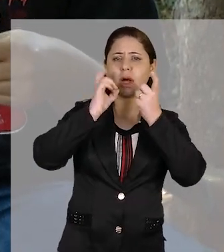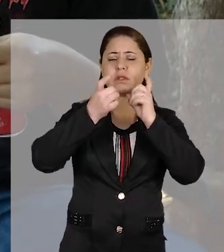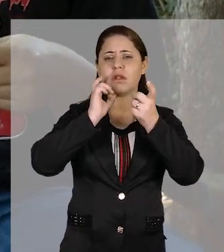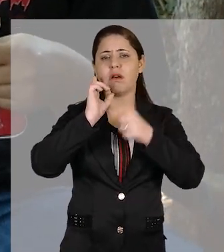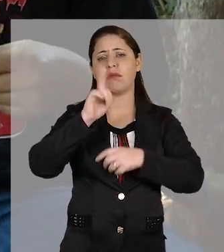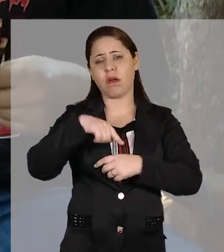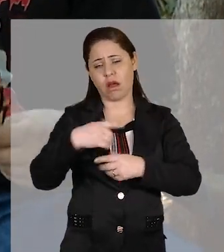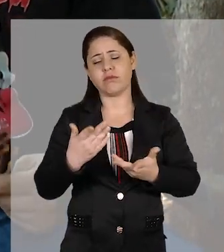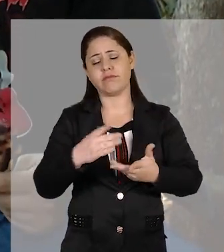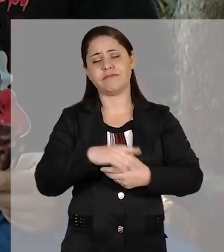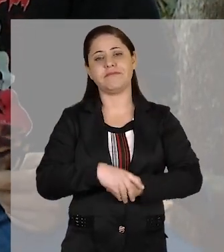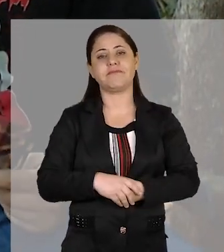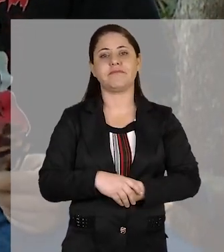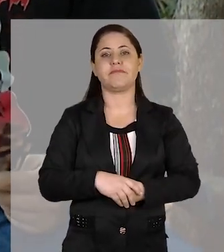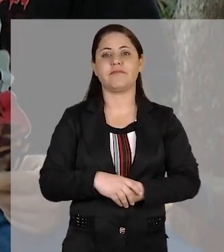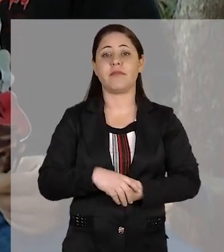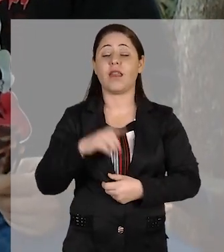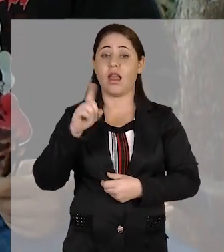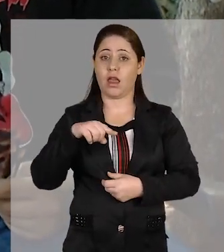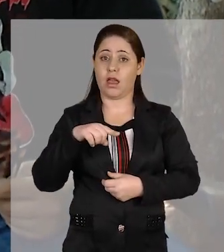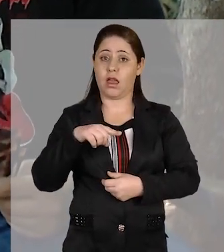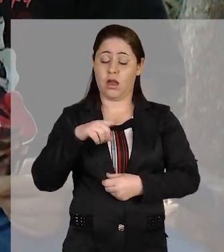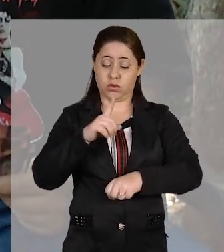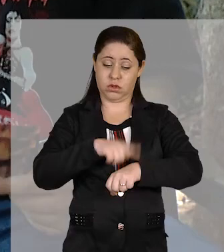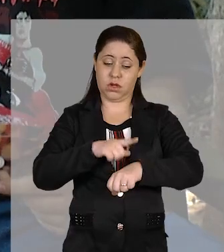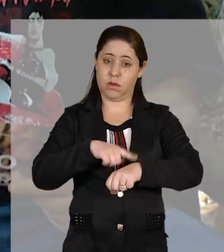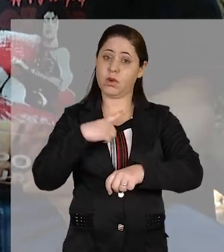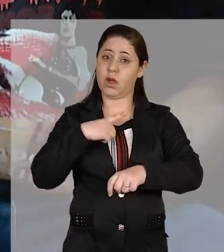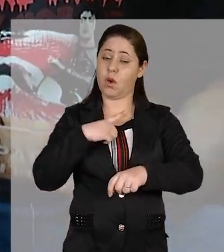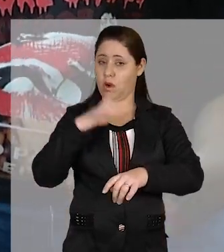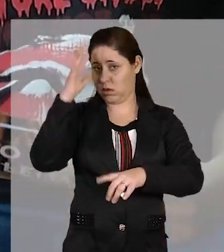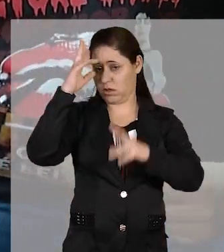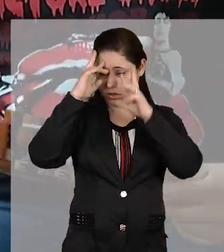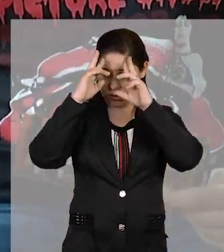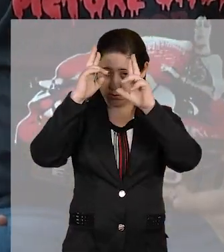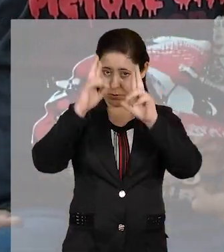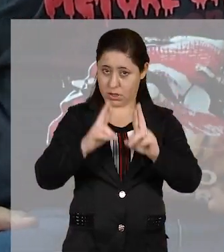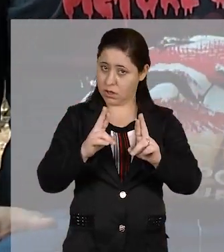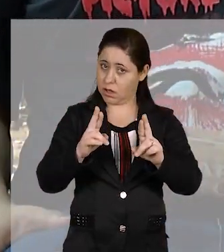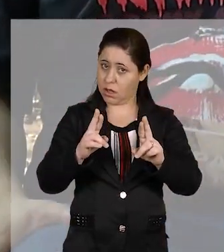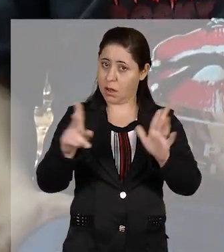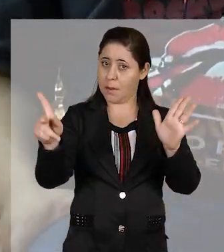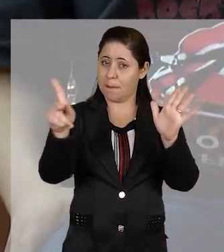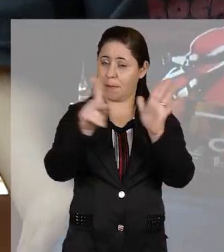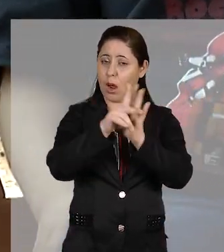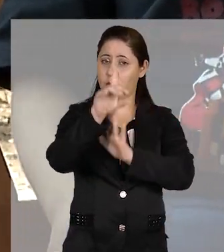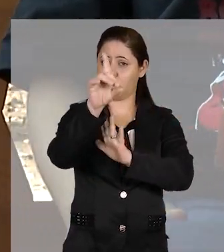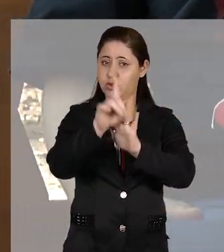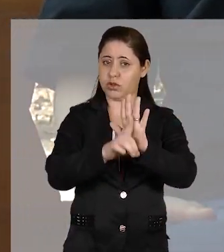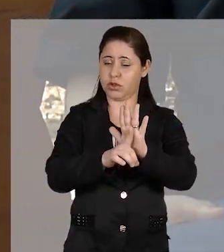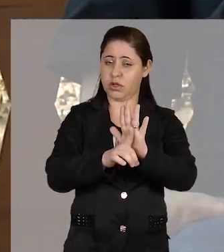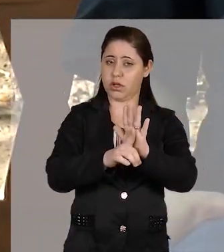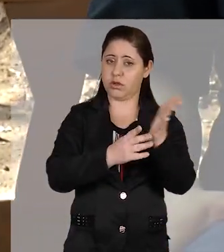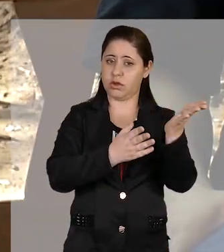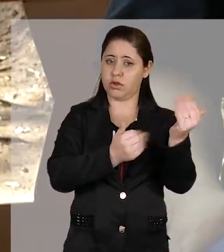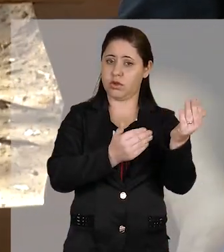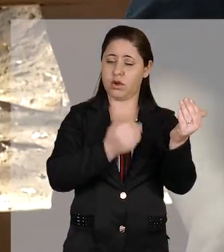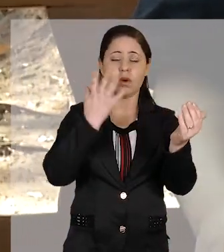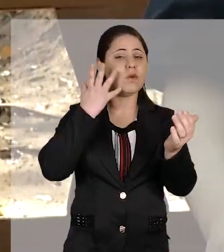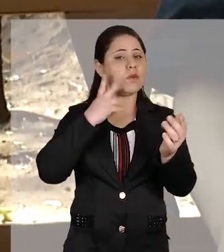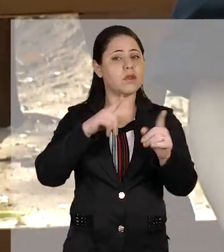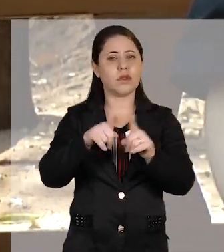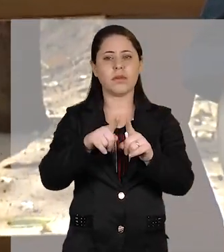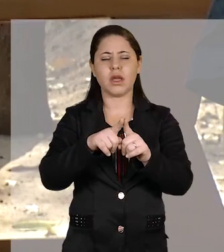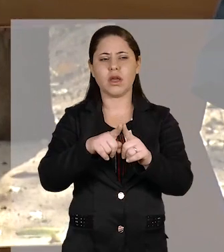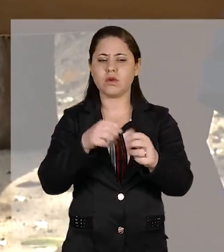né, em relação a isso também, né? Ao mesmo tempo que eu respeitei as terminologias próprias, né, do direito da criança e do adolescente,